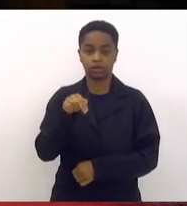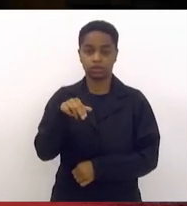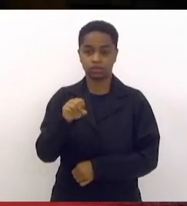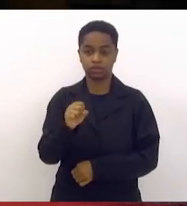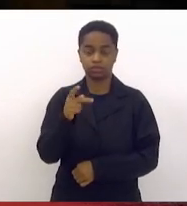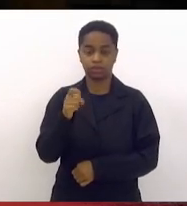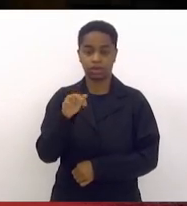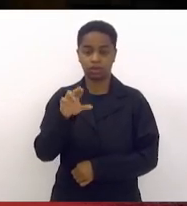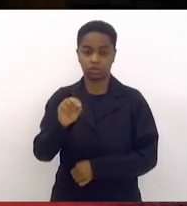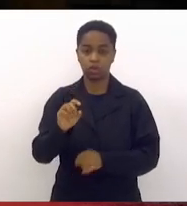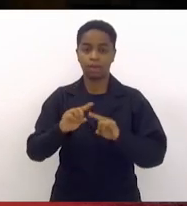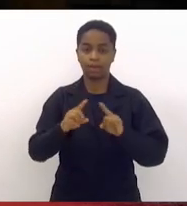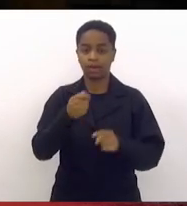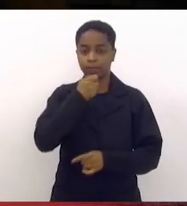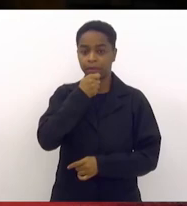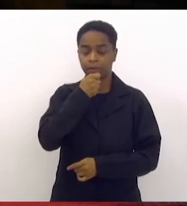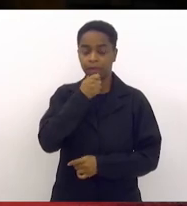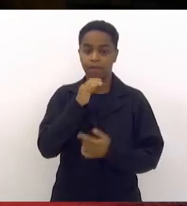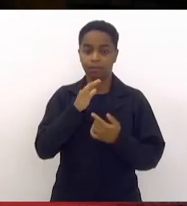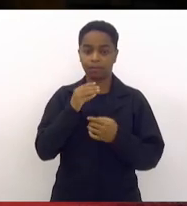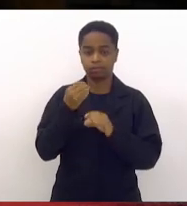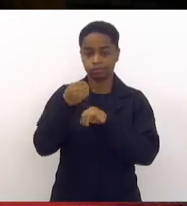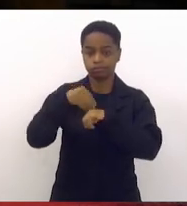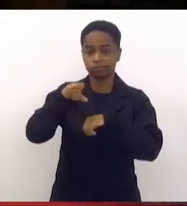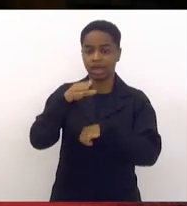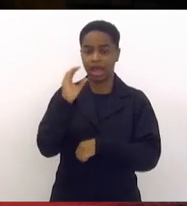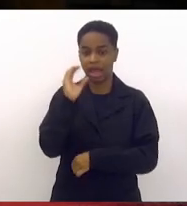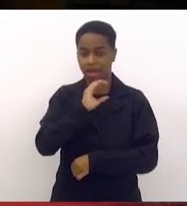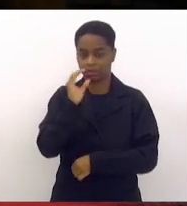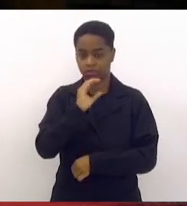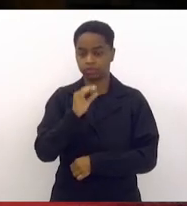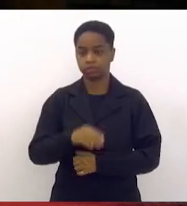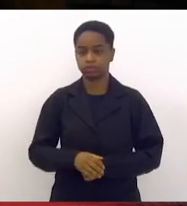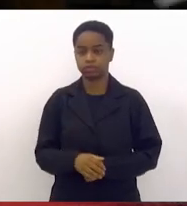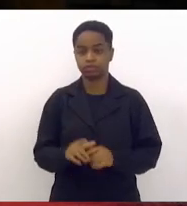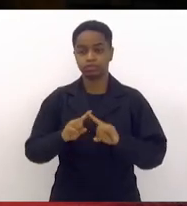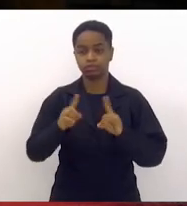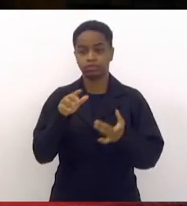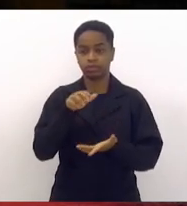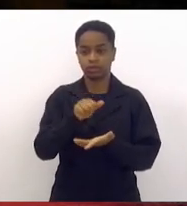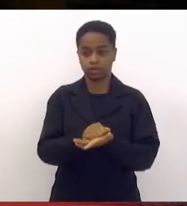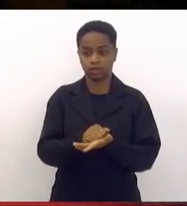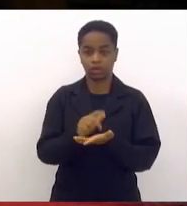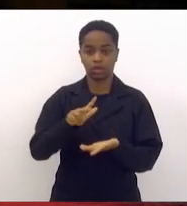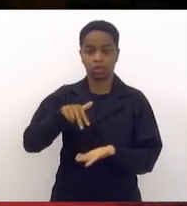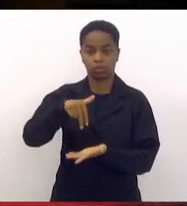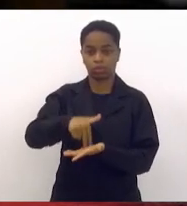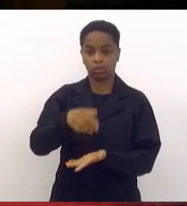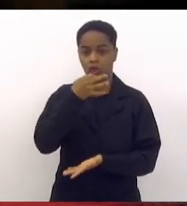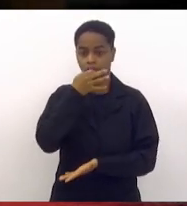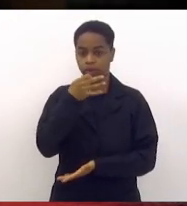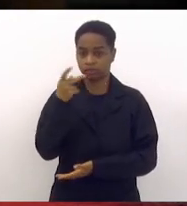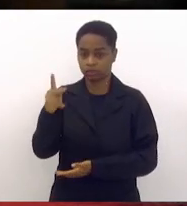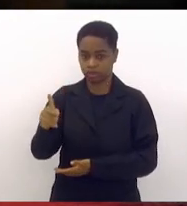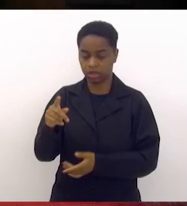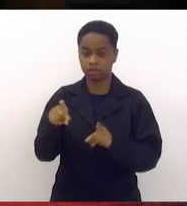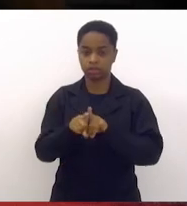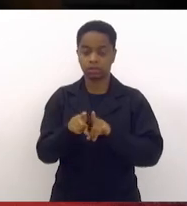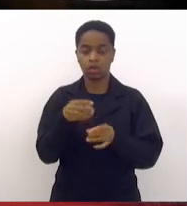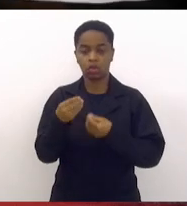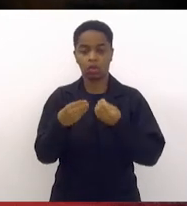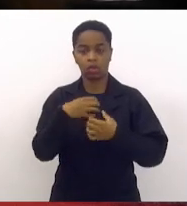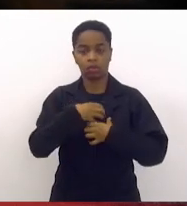uma mensagem aqui pra gente que vai passar agora uma mensagem bem rápida mas para registrar o posicionamento dele a alegria